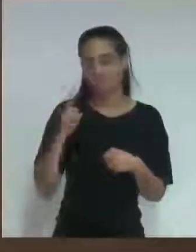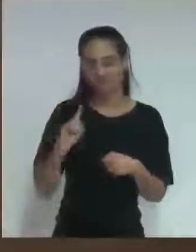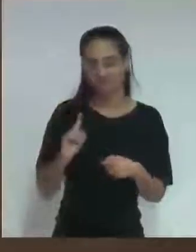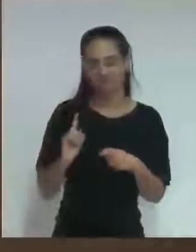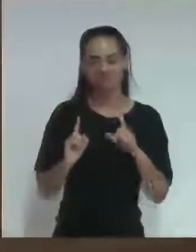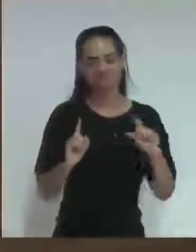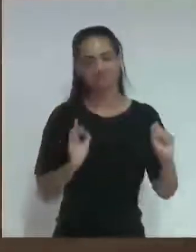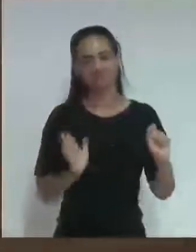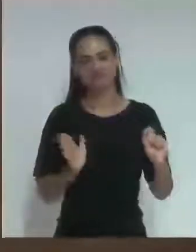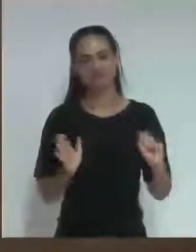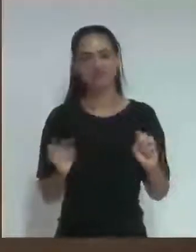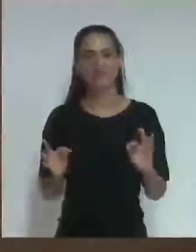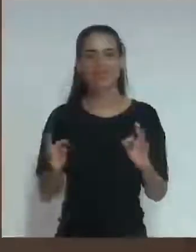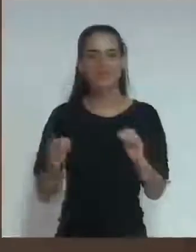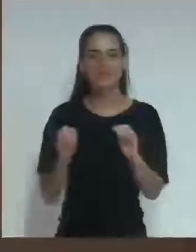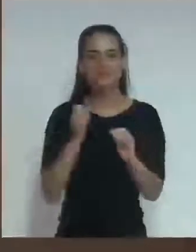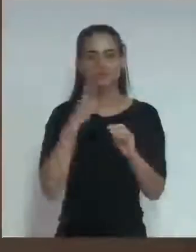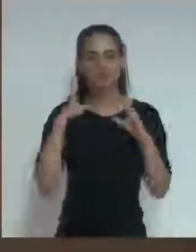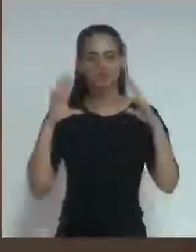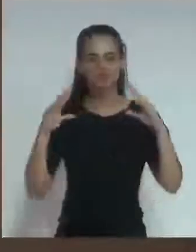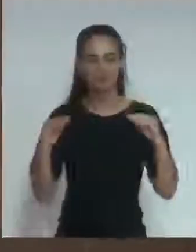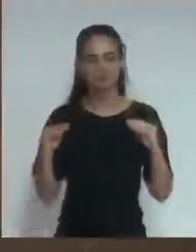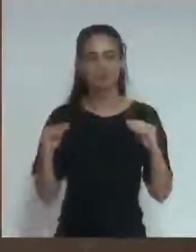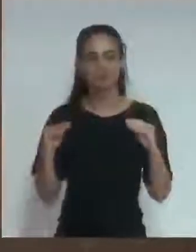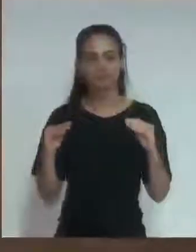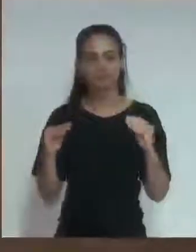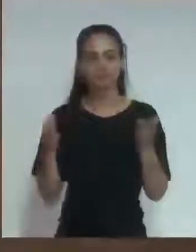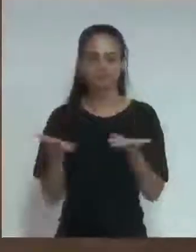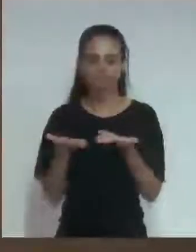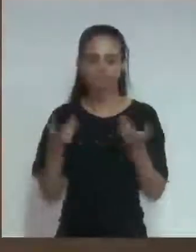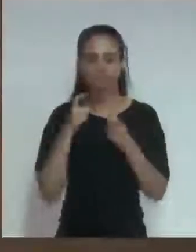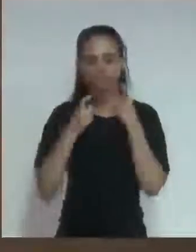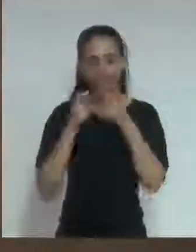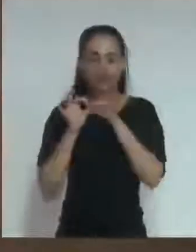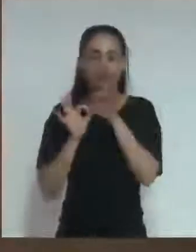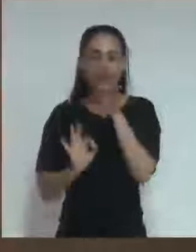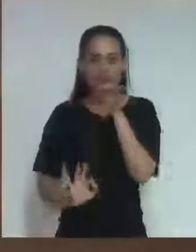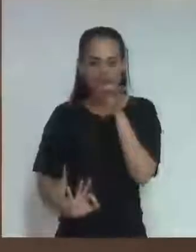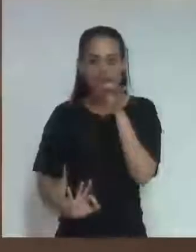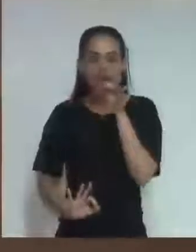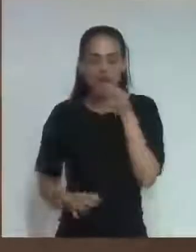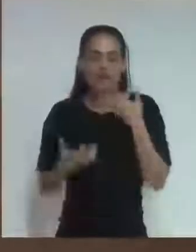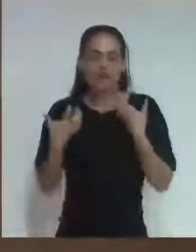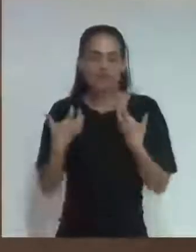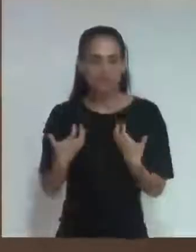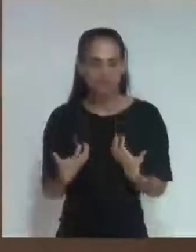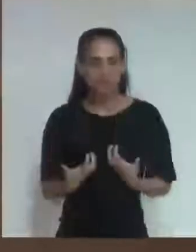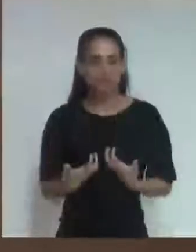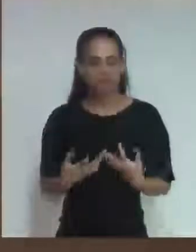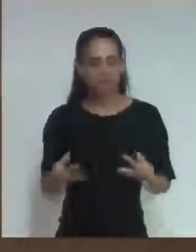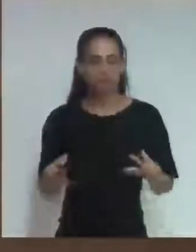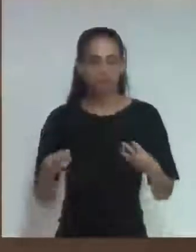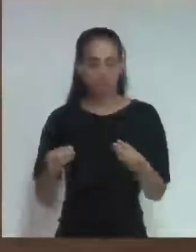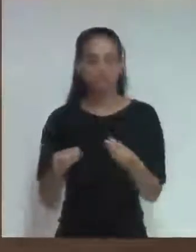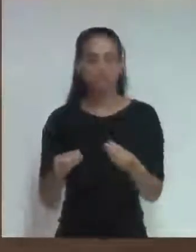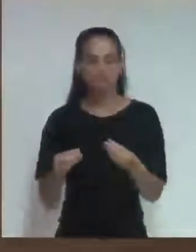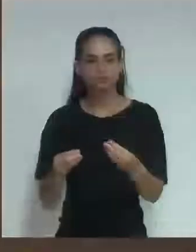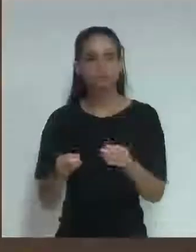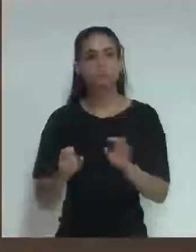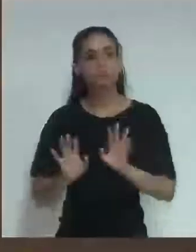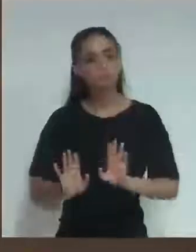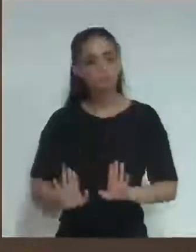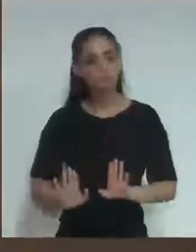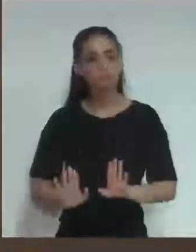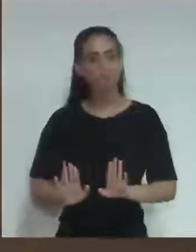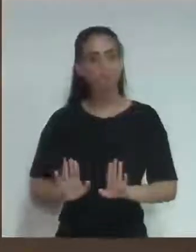todos, muito boa noite. Uma sessão longa, claro que cansativa e desgastante para todos, mas eu acho que